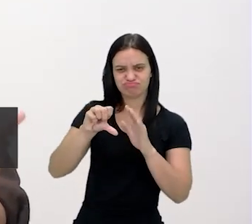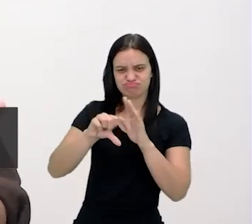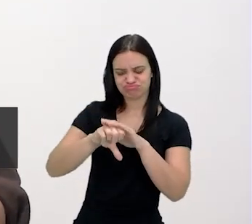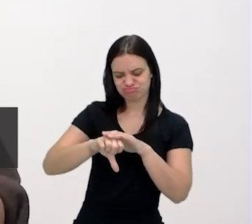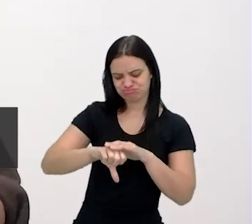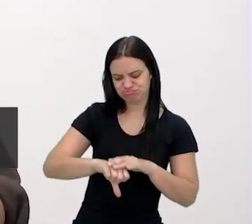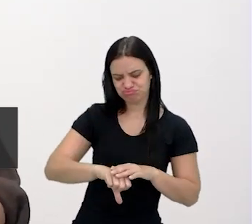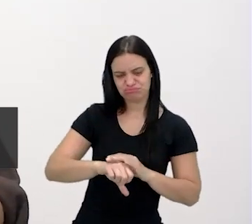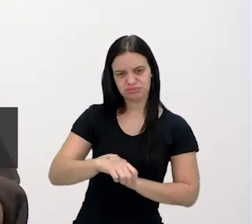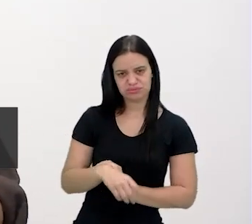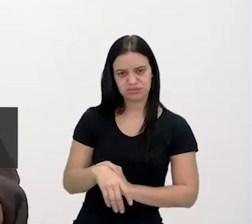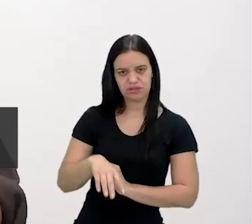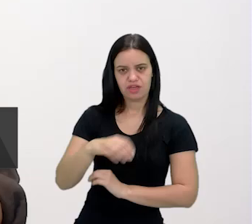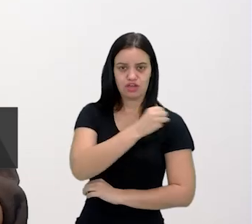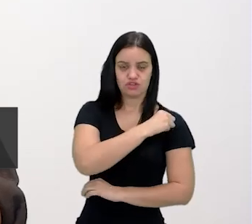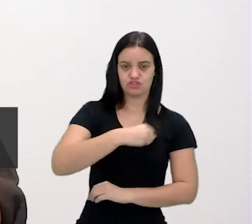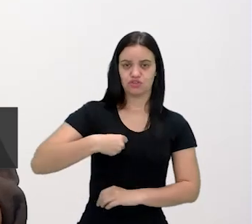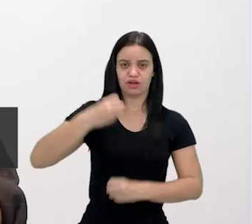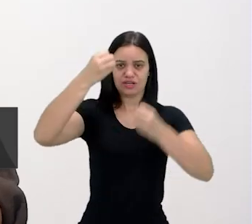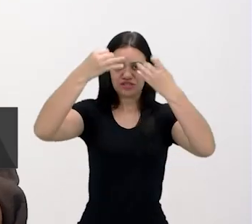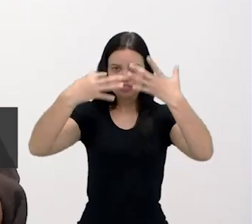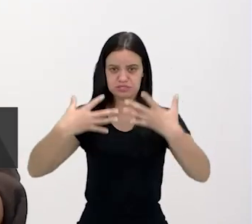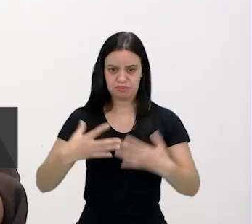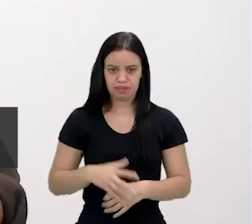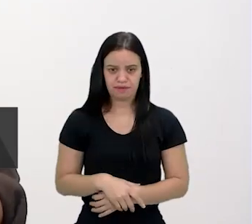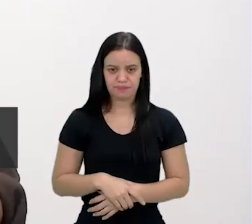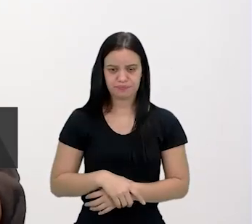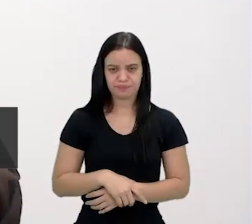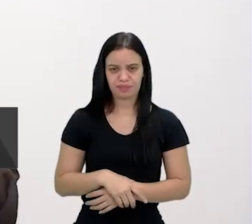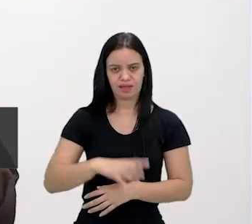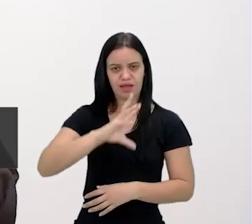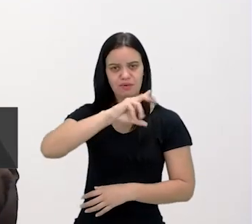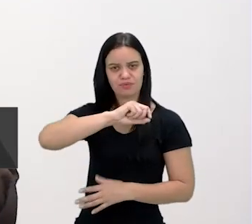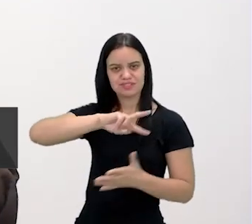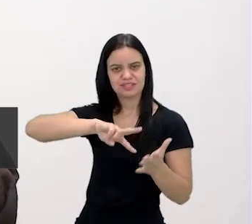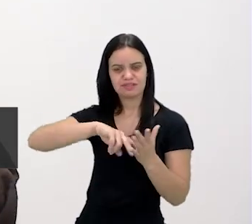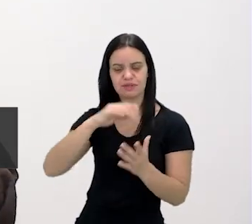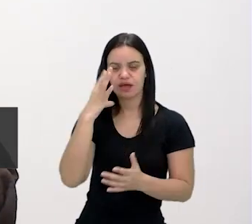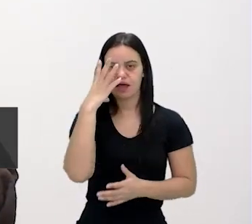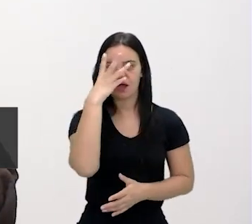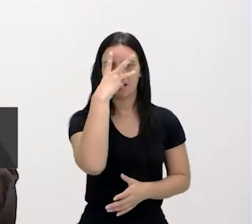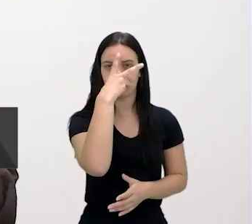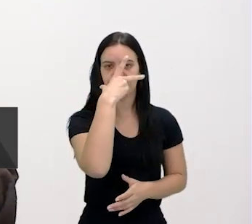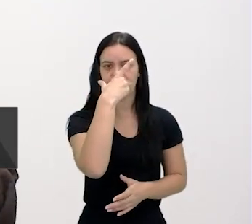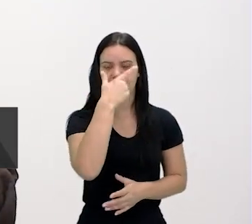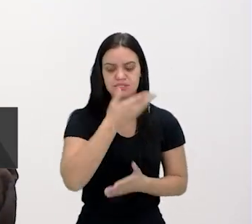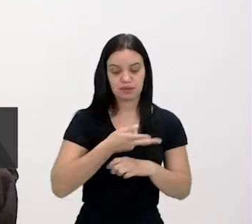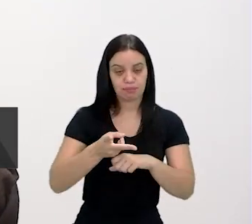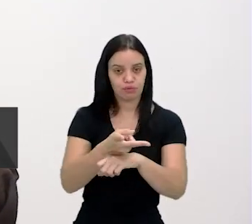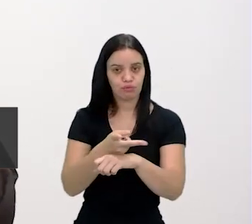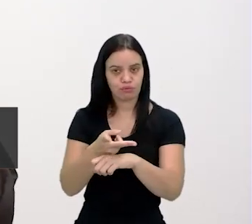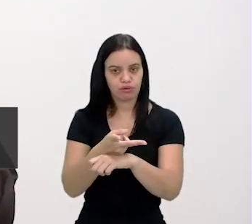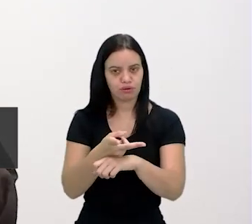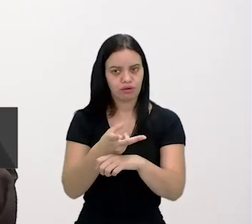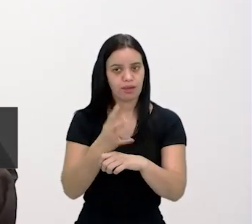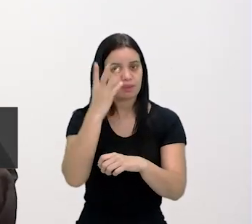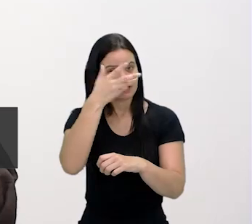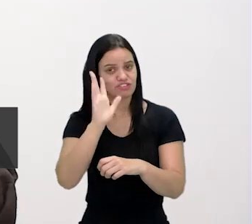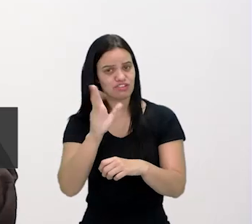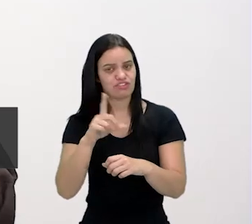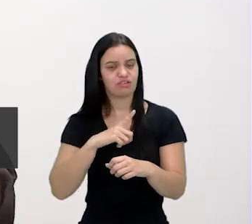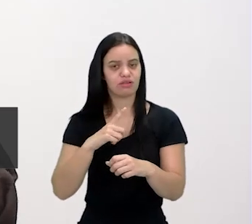né? Sócrates dizia que o amor é a busca da beleza, isso ela já tinha, e a busca do